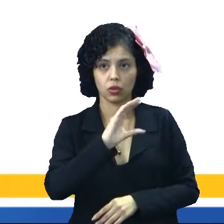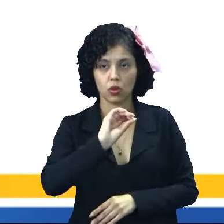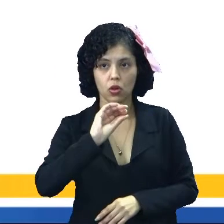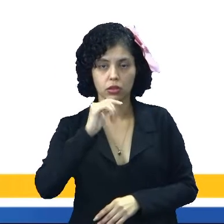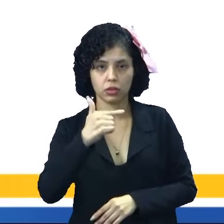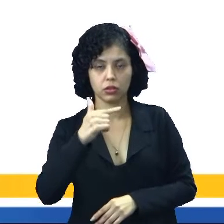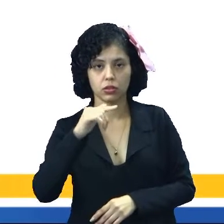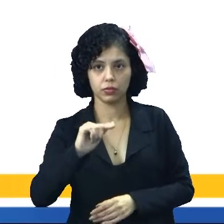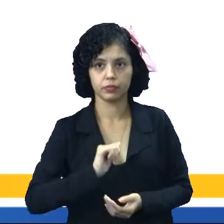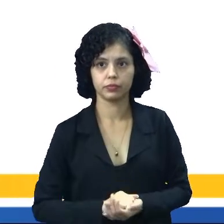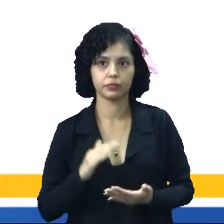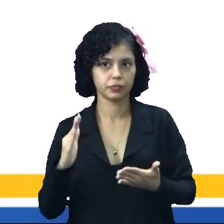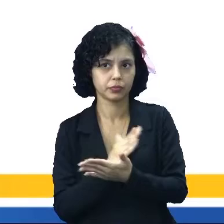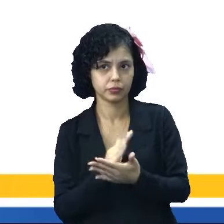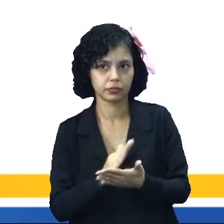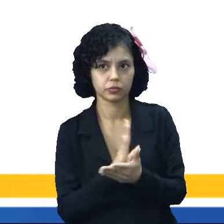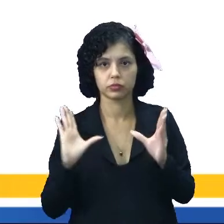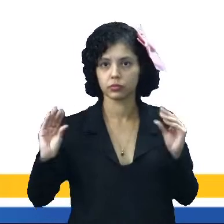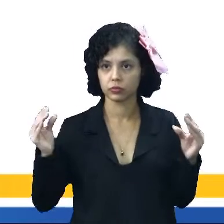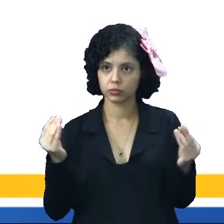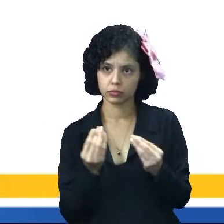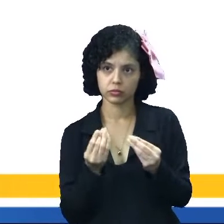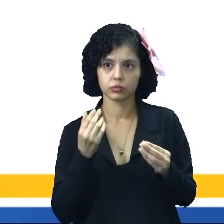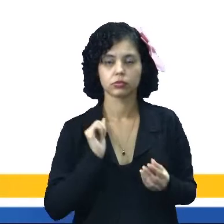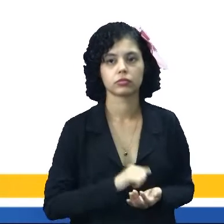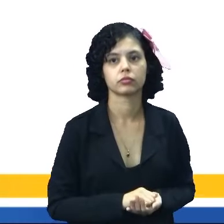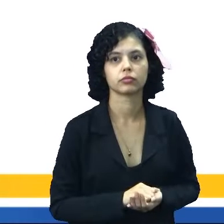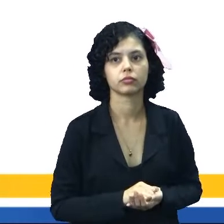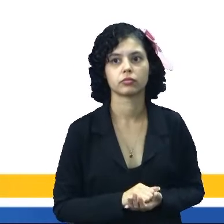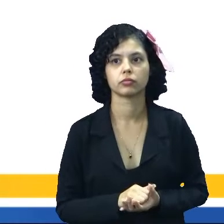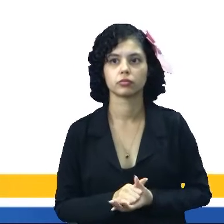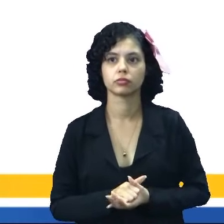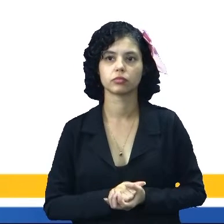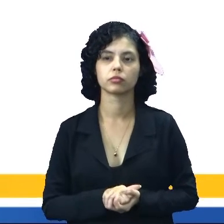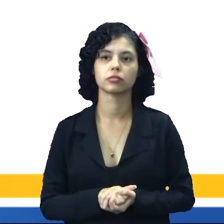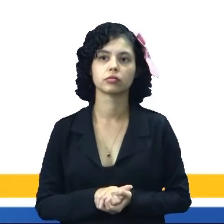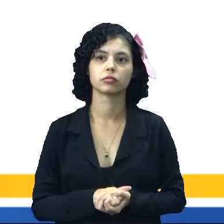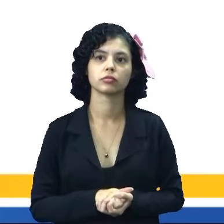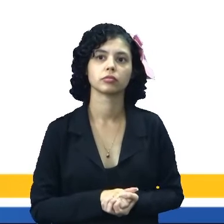presente na produção de algumas substâncias.